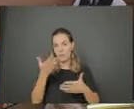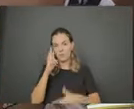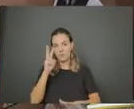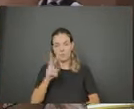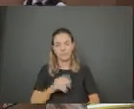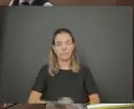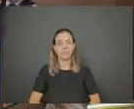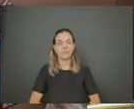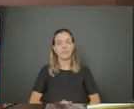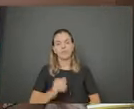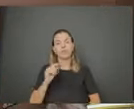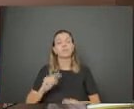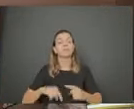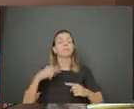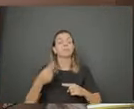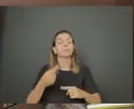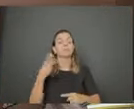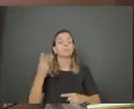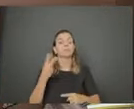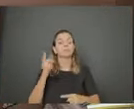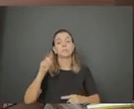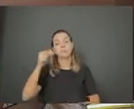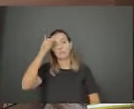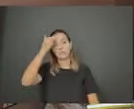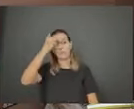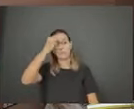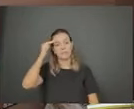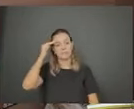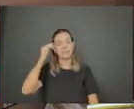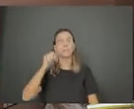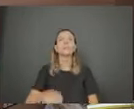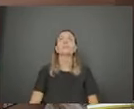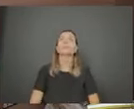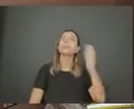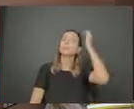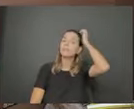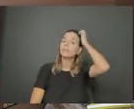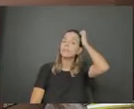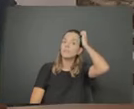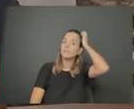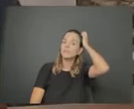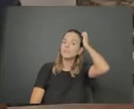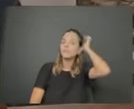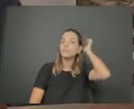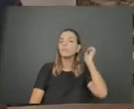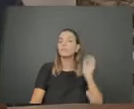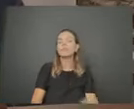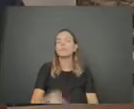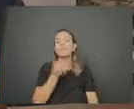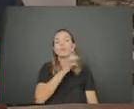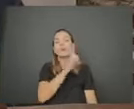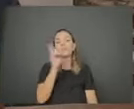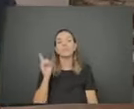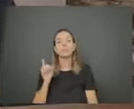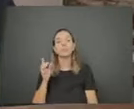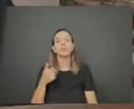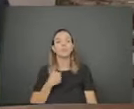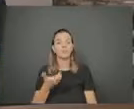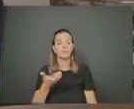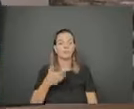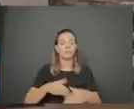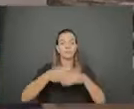Bobato. O próximo vereador, vereador Leônidas Dias. Bom dia, a minha saudação ao coronel Hudson, obrigado